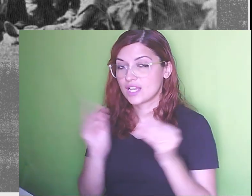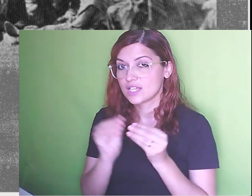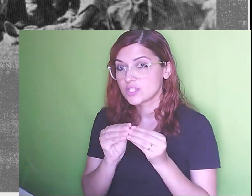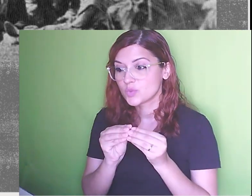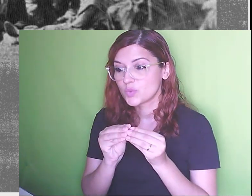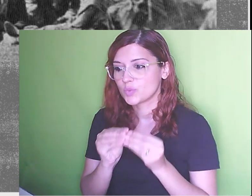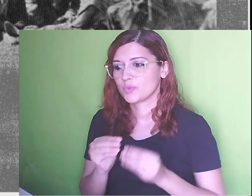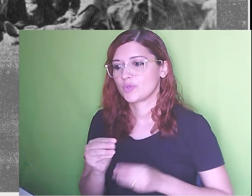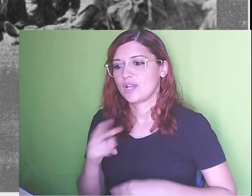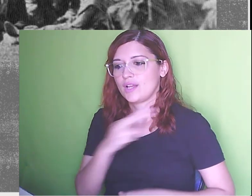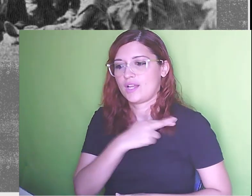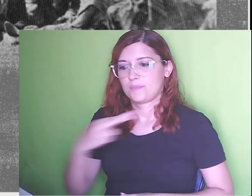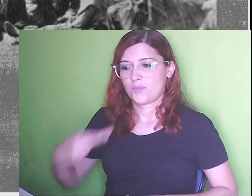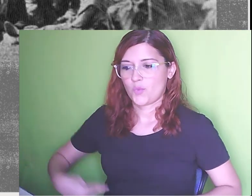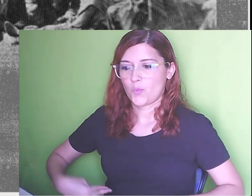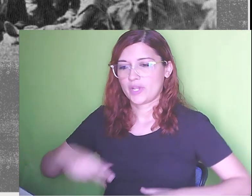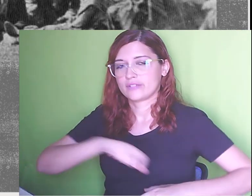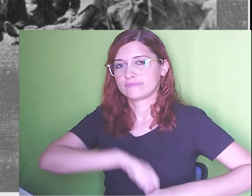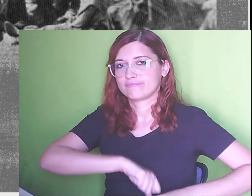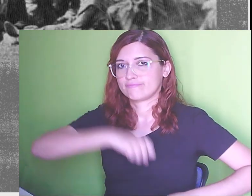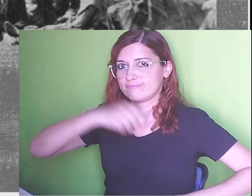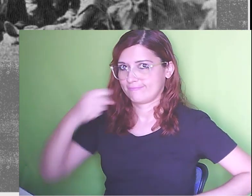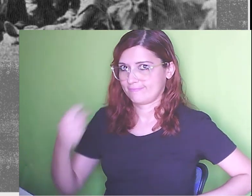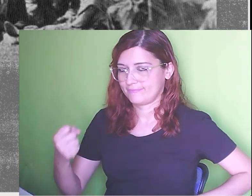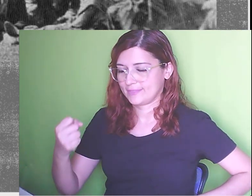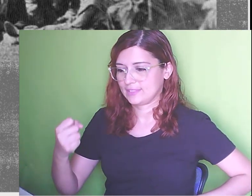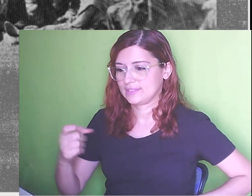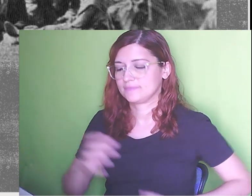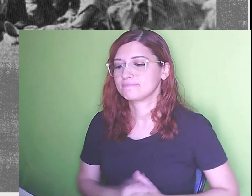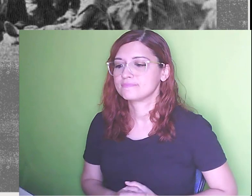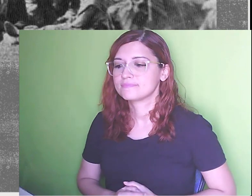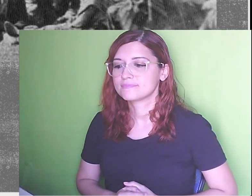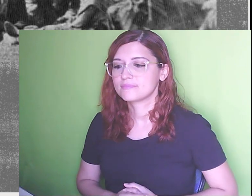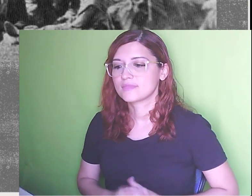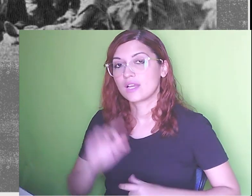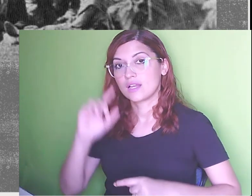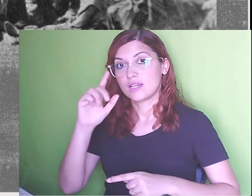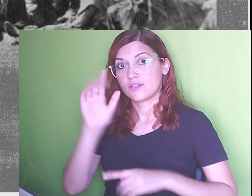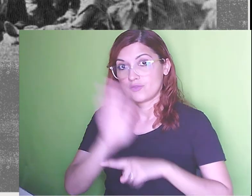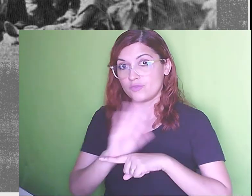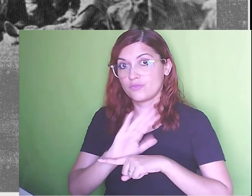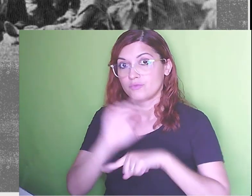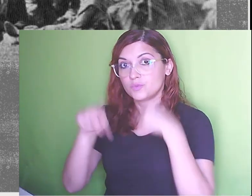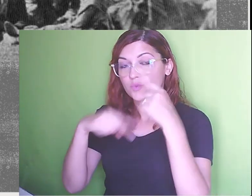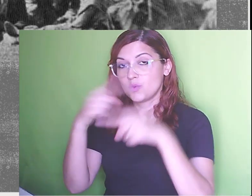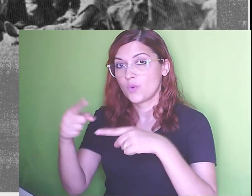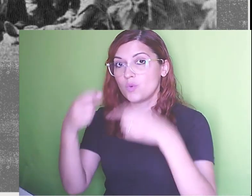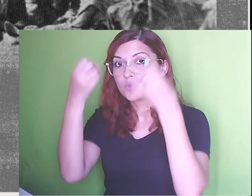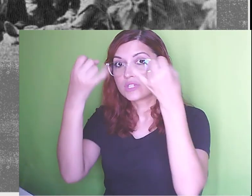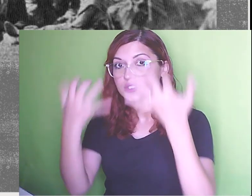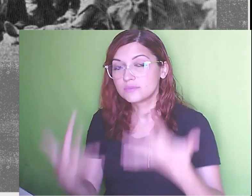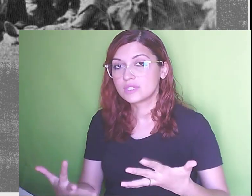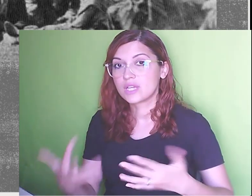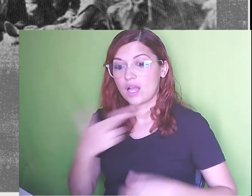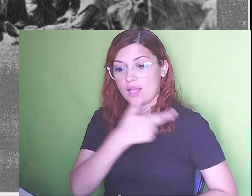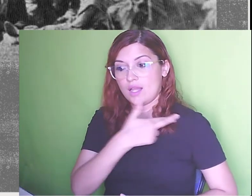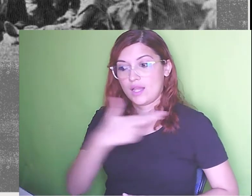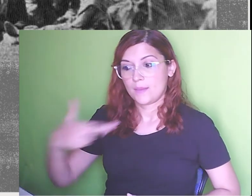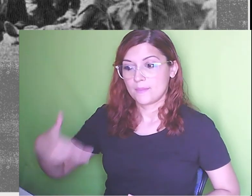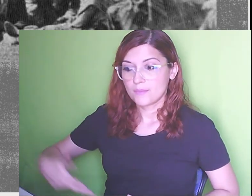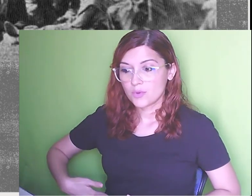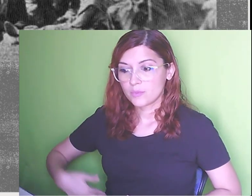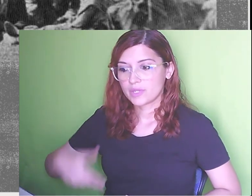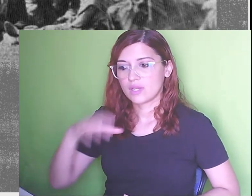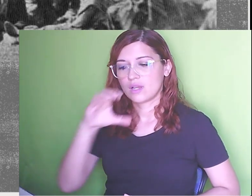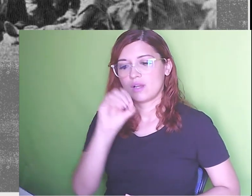Esse foi um resumo da República da Espada. E no próximo vídeo vamos